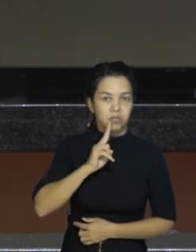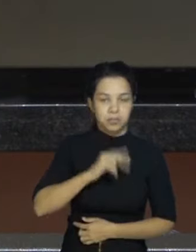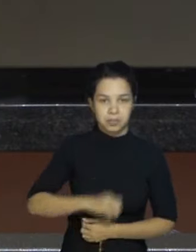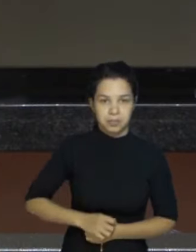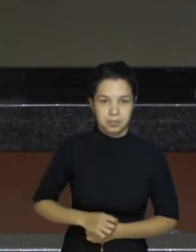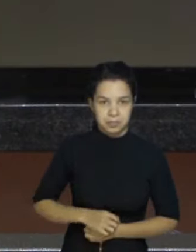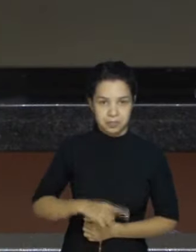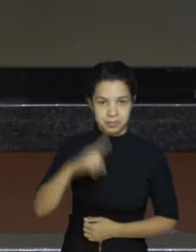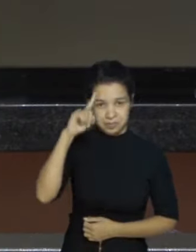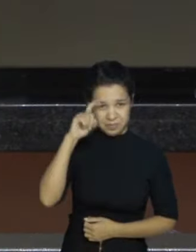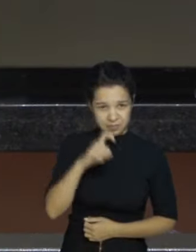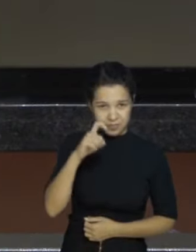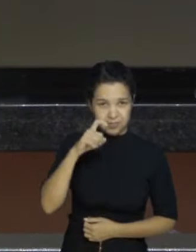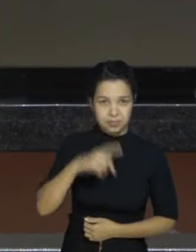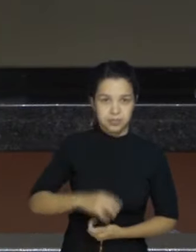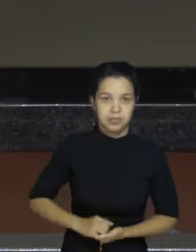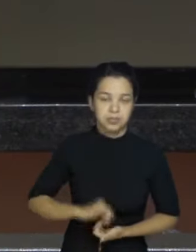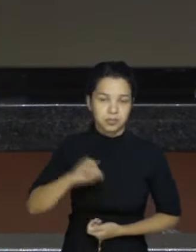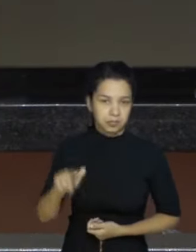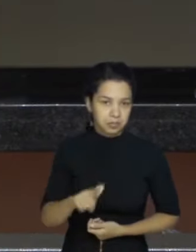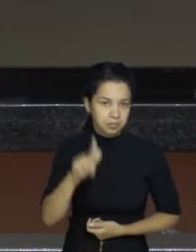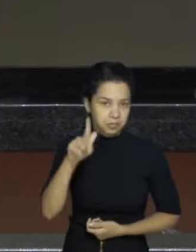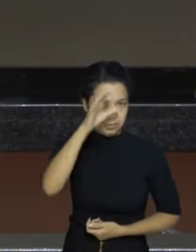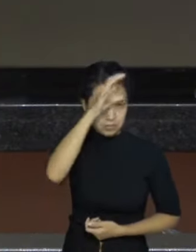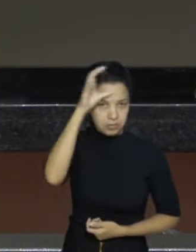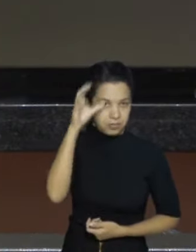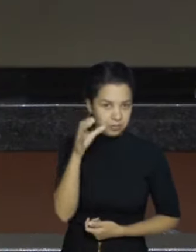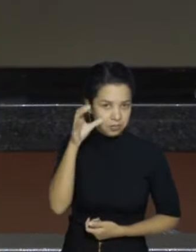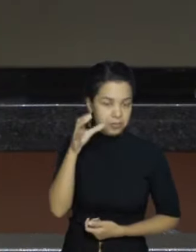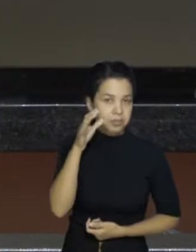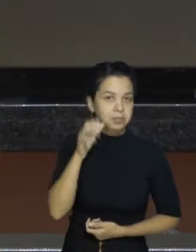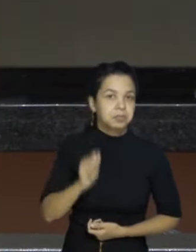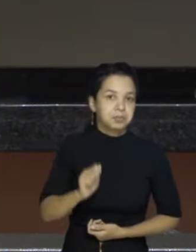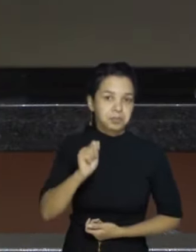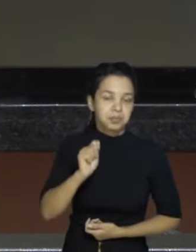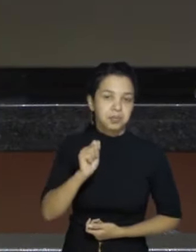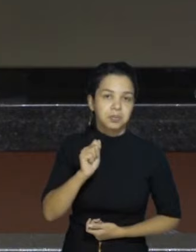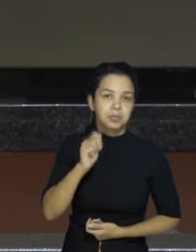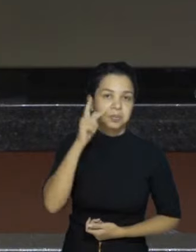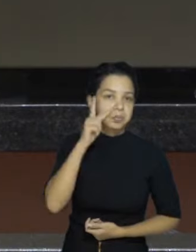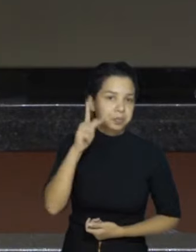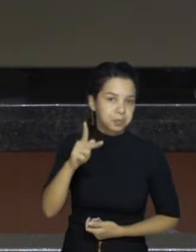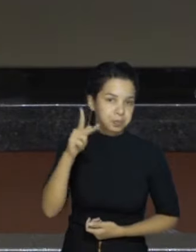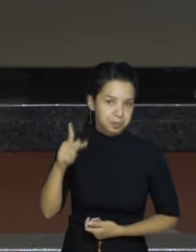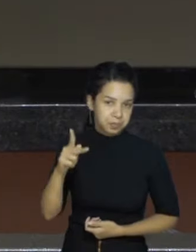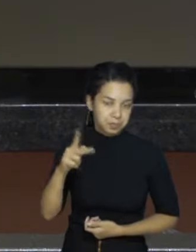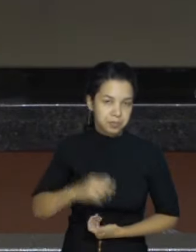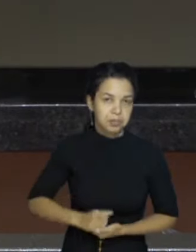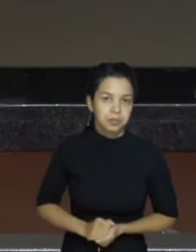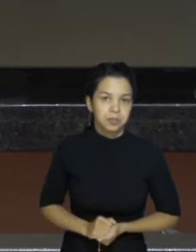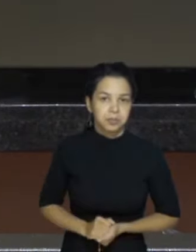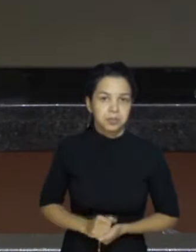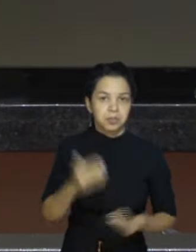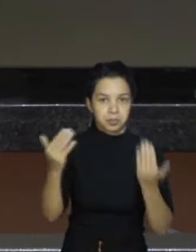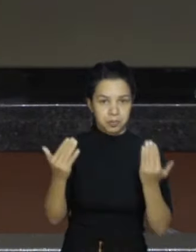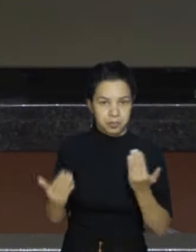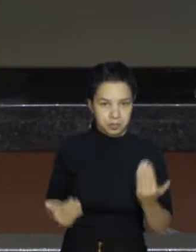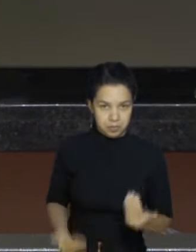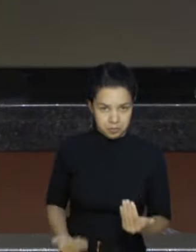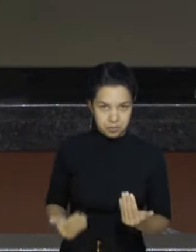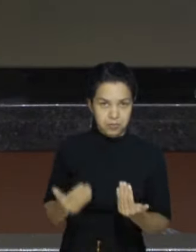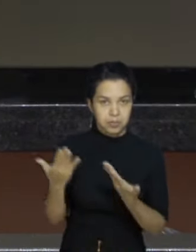Garcia Fabiano da Luz Camilo Martins e pepe Colaço com a finalidade de apreciar a indicação pelo senhor governador do estado do nome do senhor